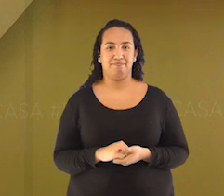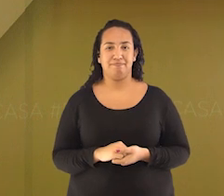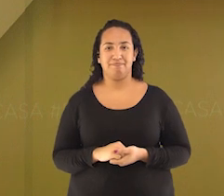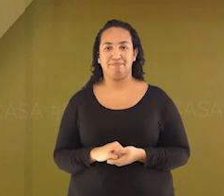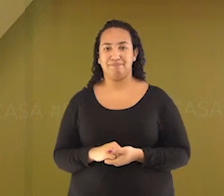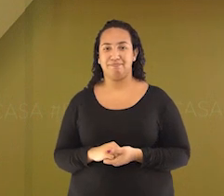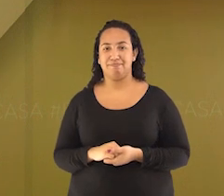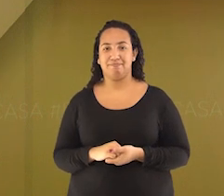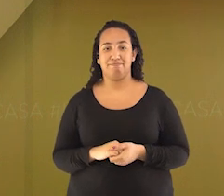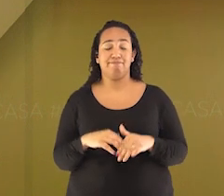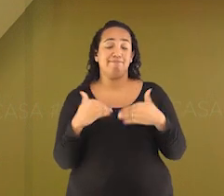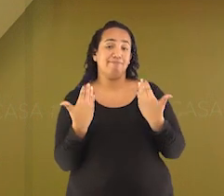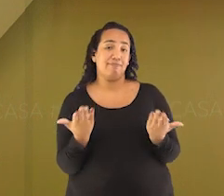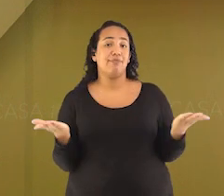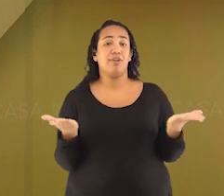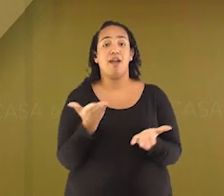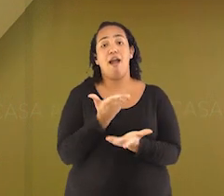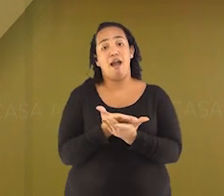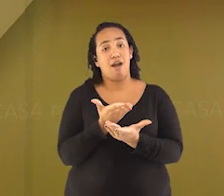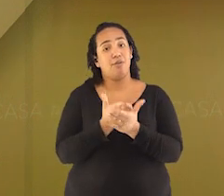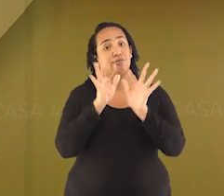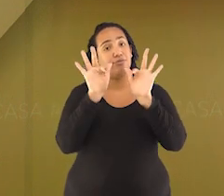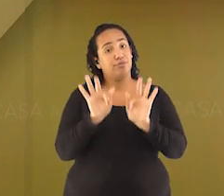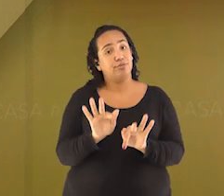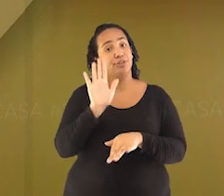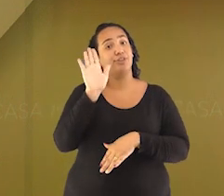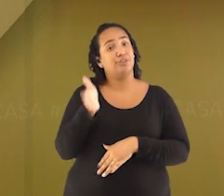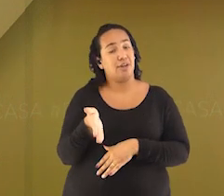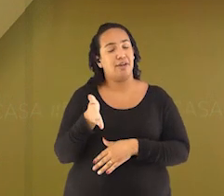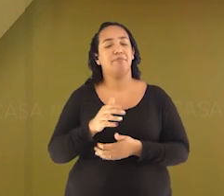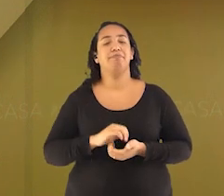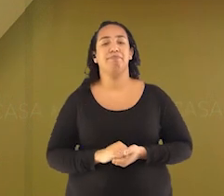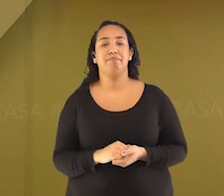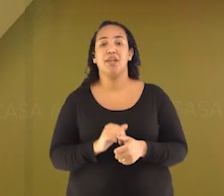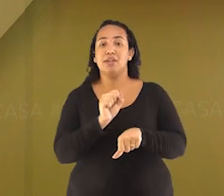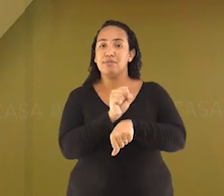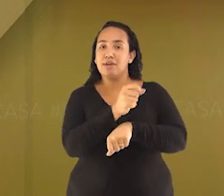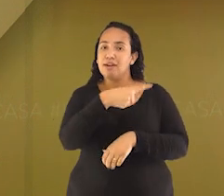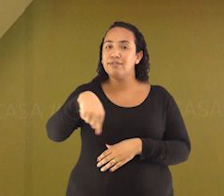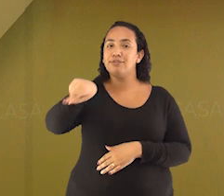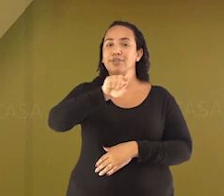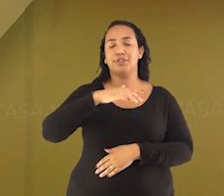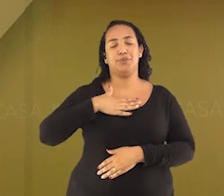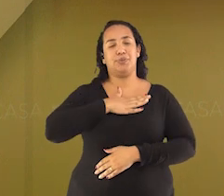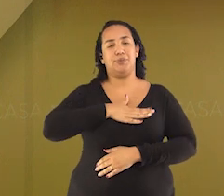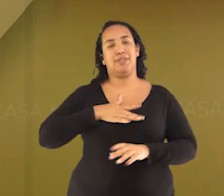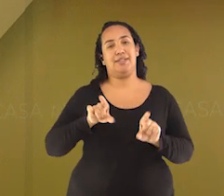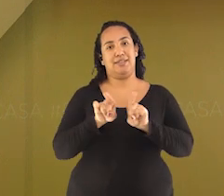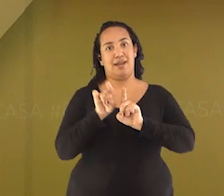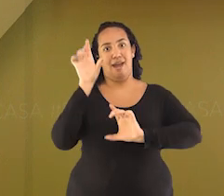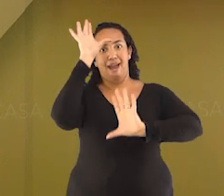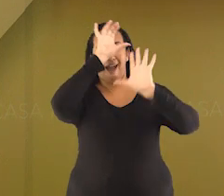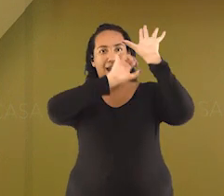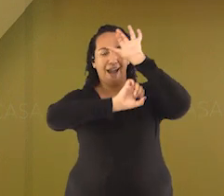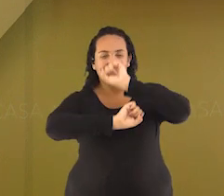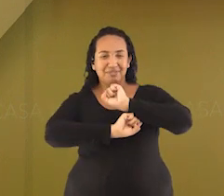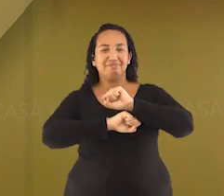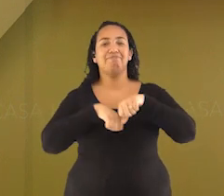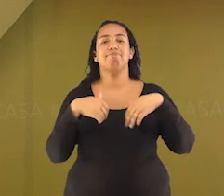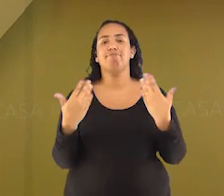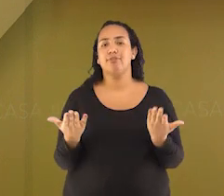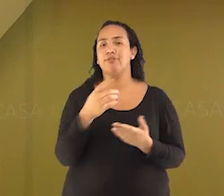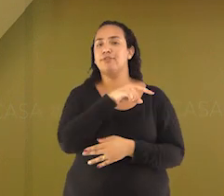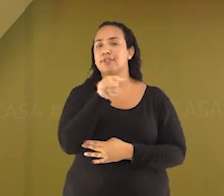certo? Gente, e chegamos ao fim da aula de hoje, o Nascer da Vida Humana. Eu espero que vocês tenham gostado e também aprendido bastante com a gente